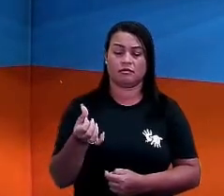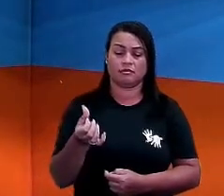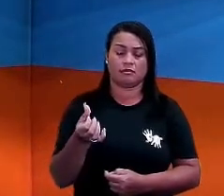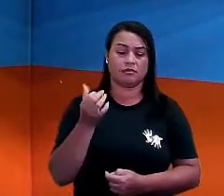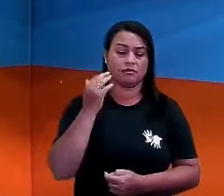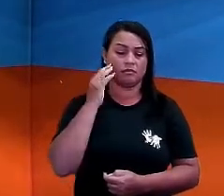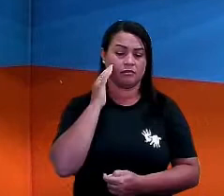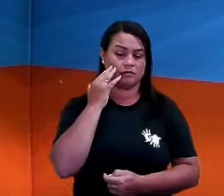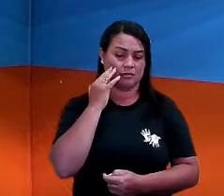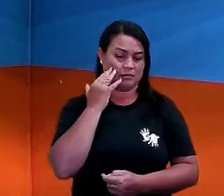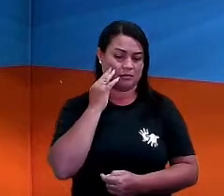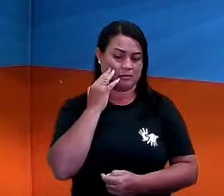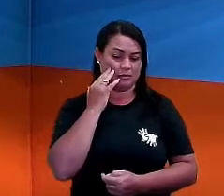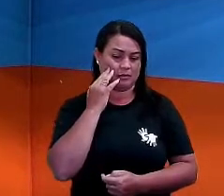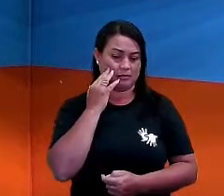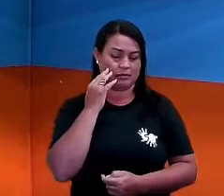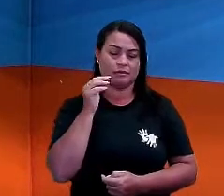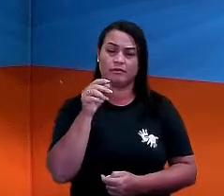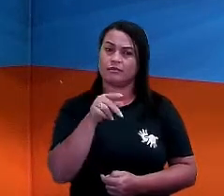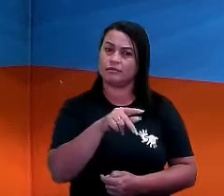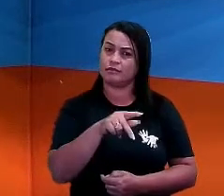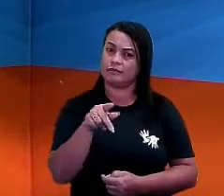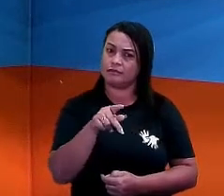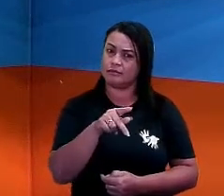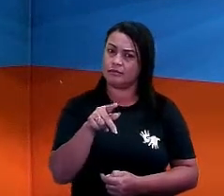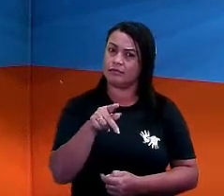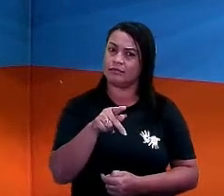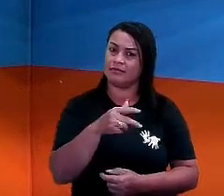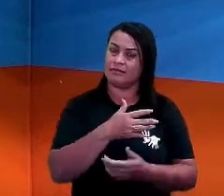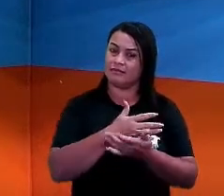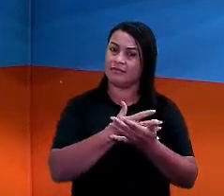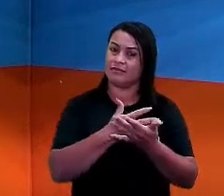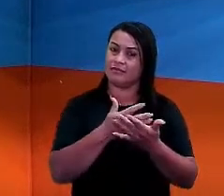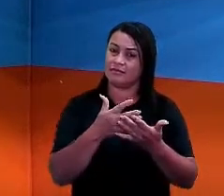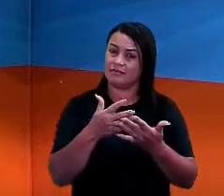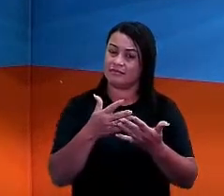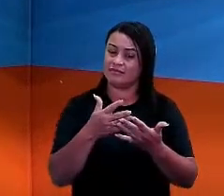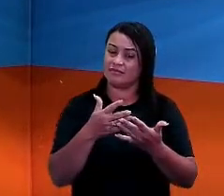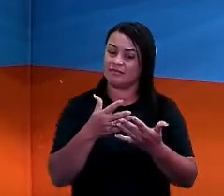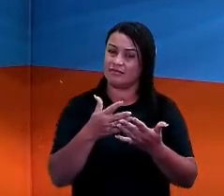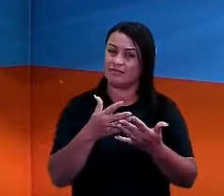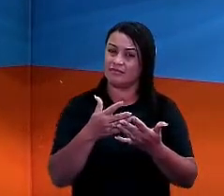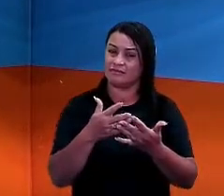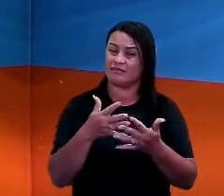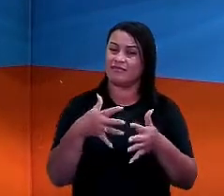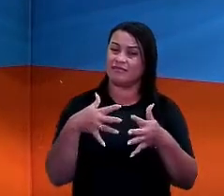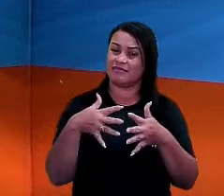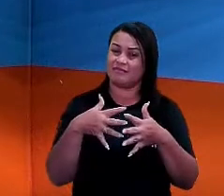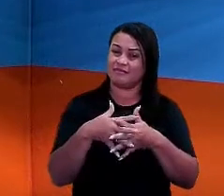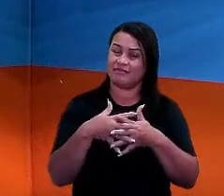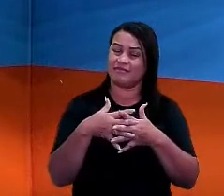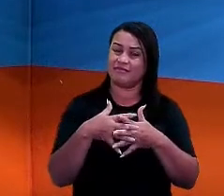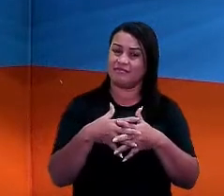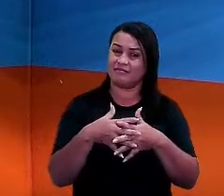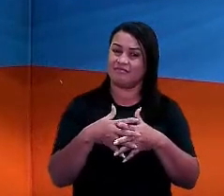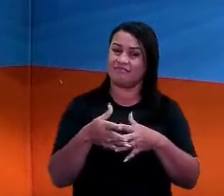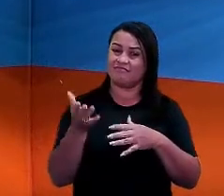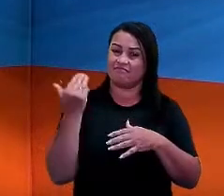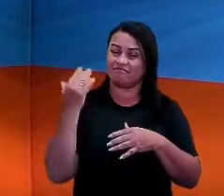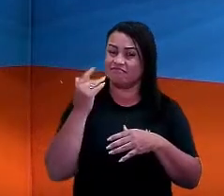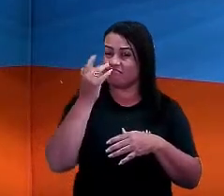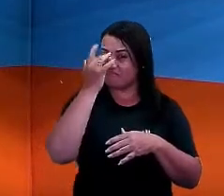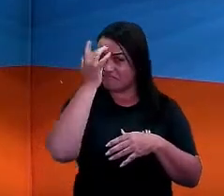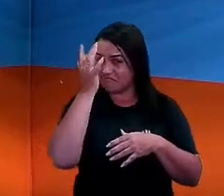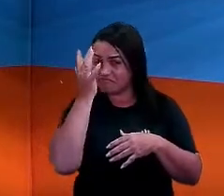29/6. Ei, professora, começou mal mesmo, já está ficando mais difícil. Não tem problema. A